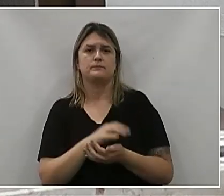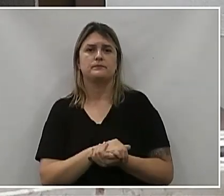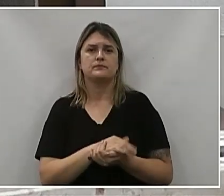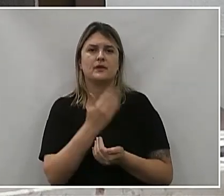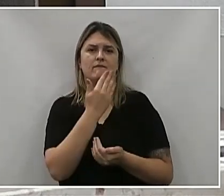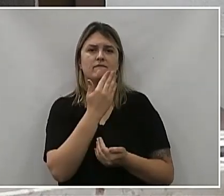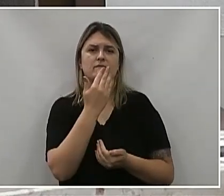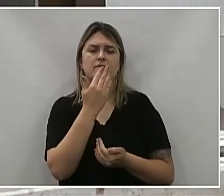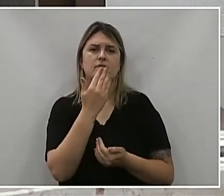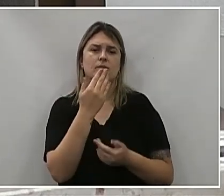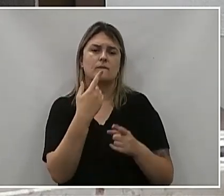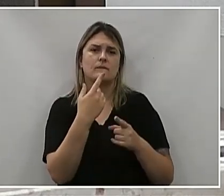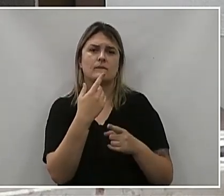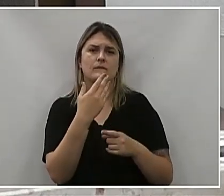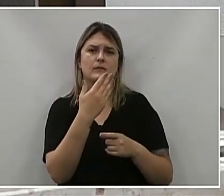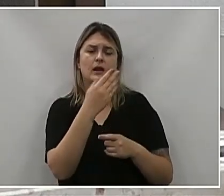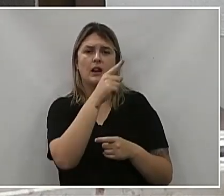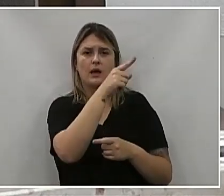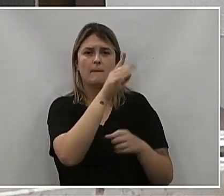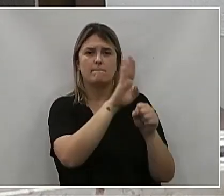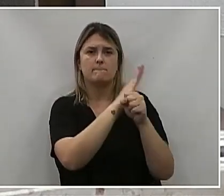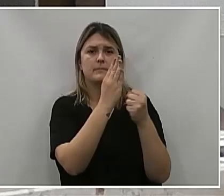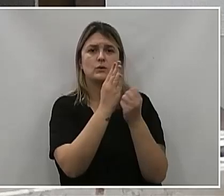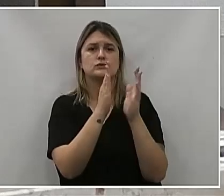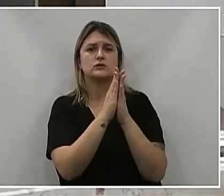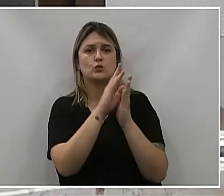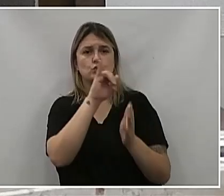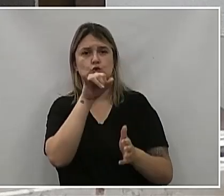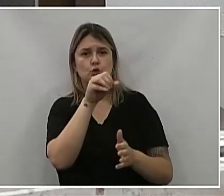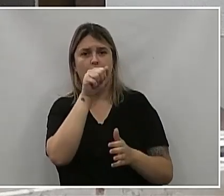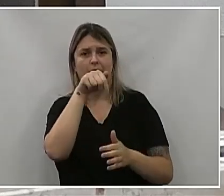ali enfrentado por munícipes ali no bairro São Joaquim,